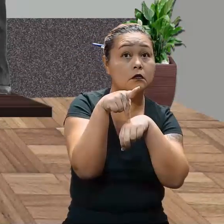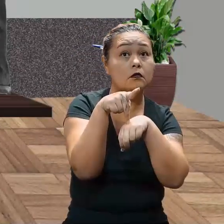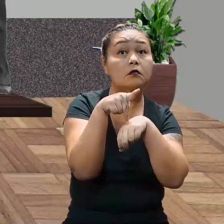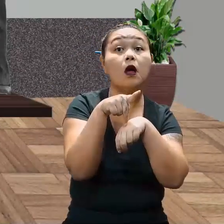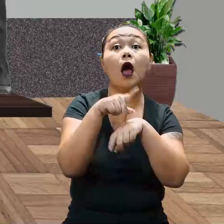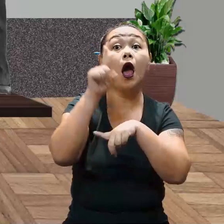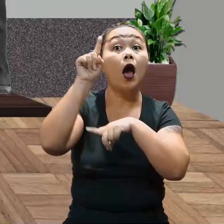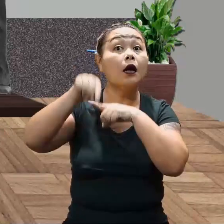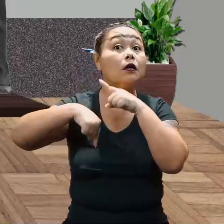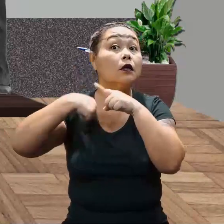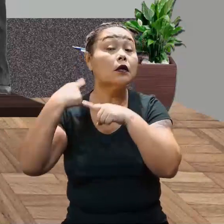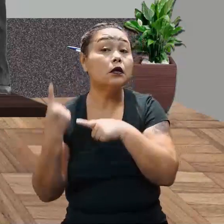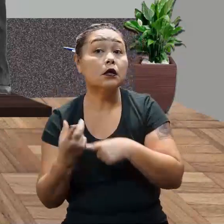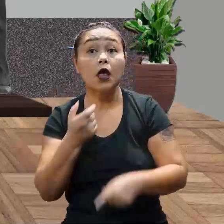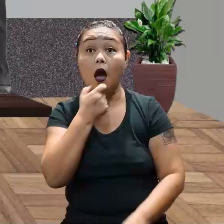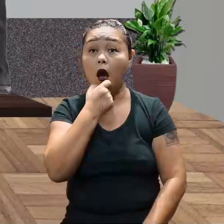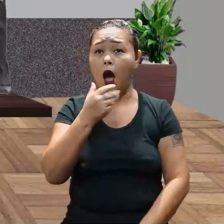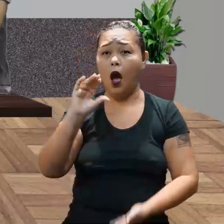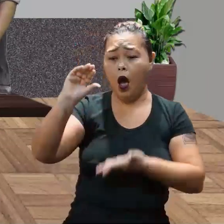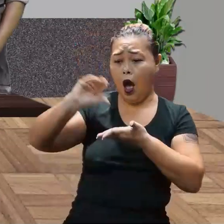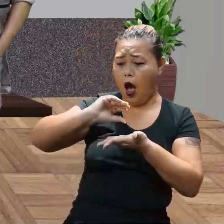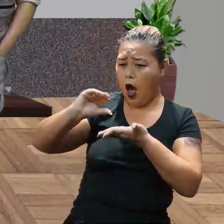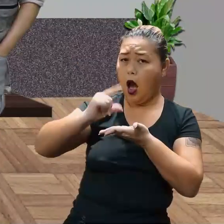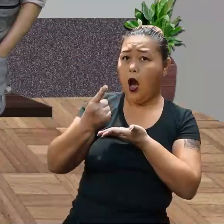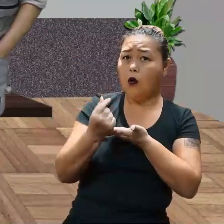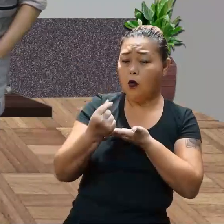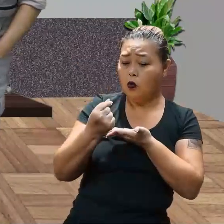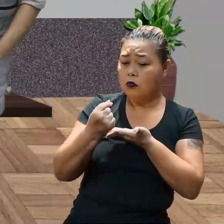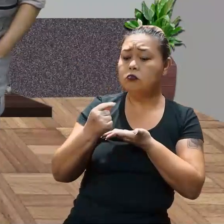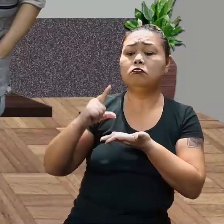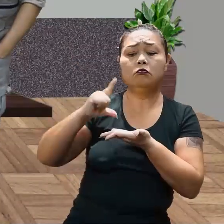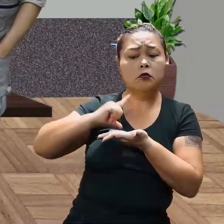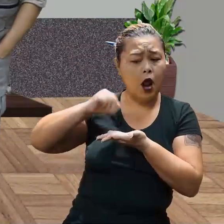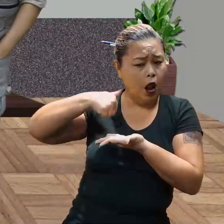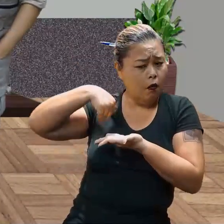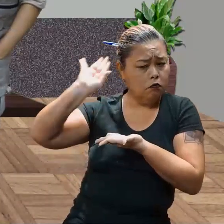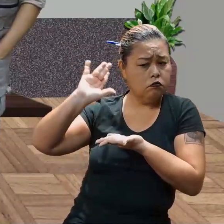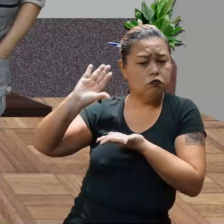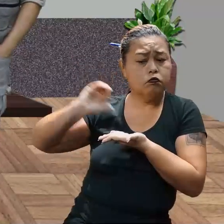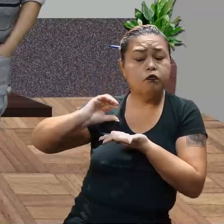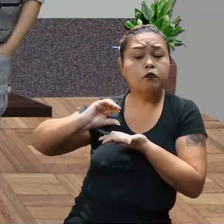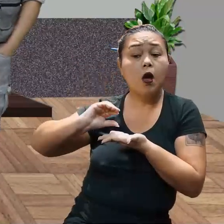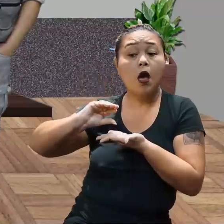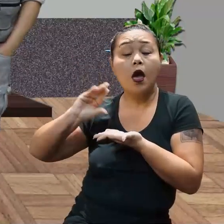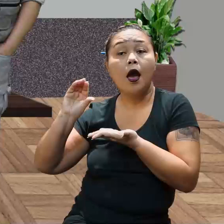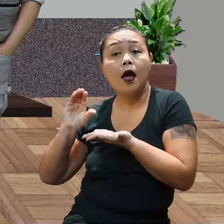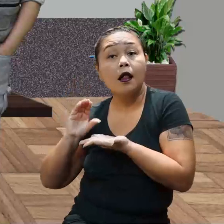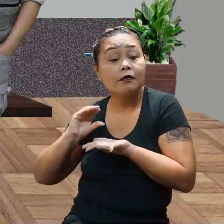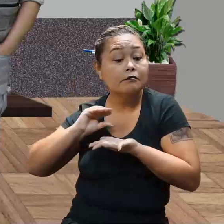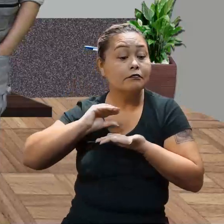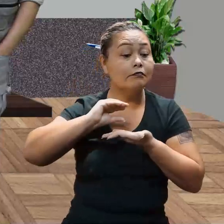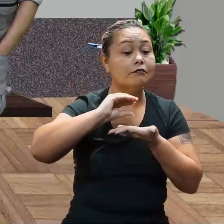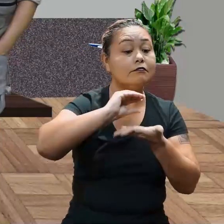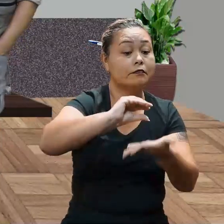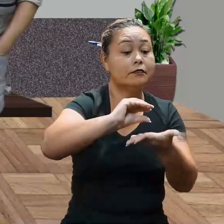A Inglaterra, então, com um grande capital sobrando, ela vai financiar